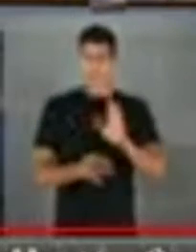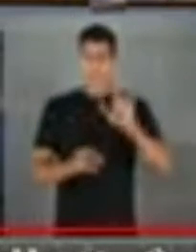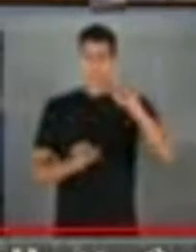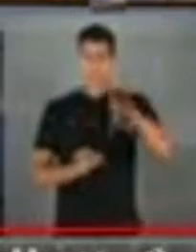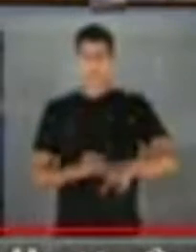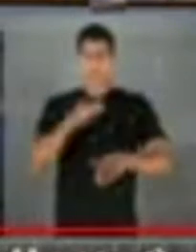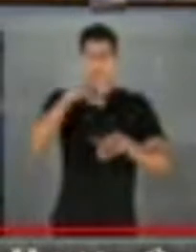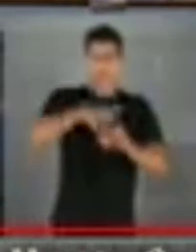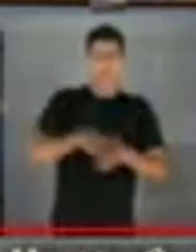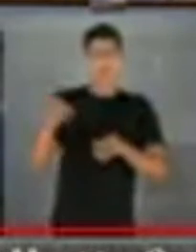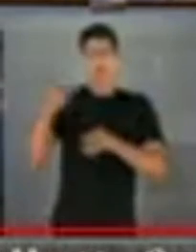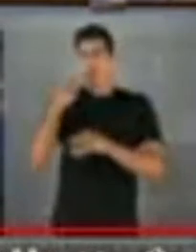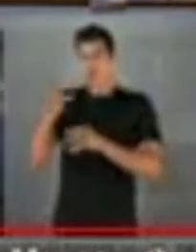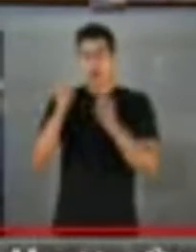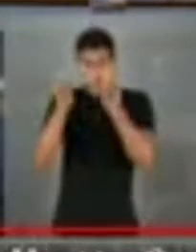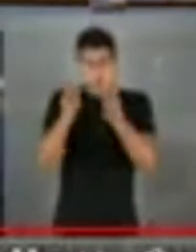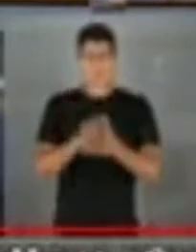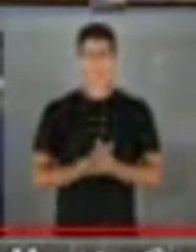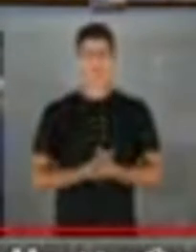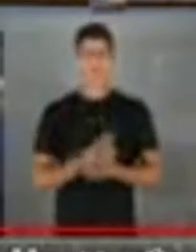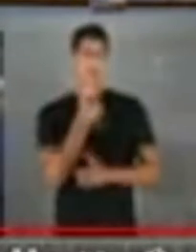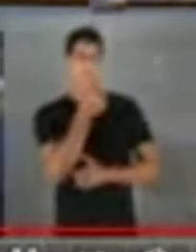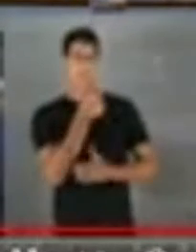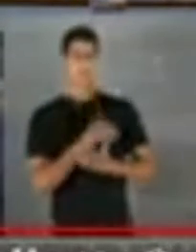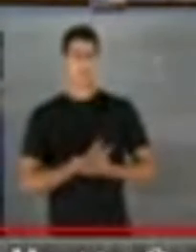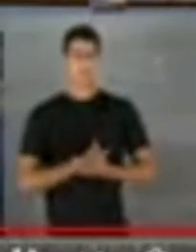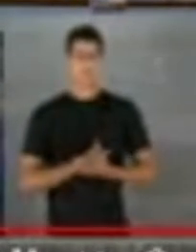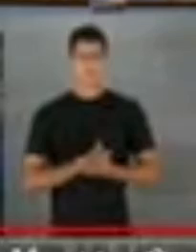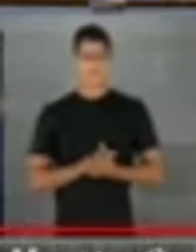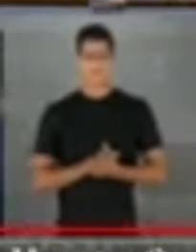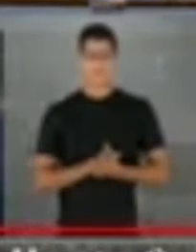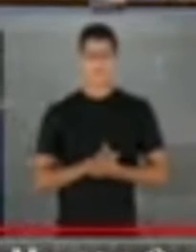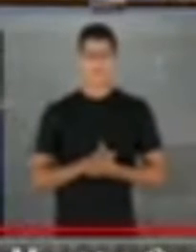terminar a votação, o senhor fala. Tá bom.